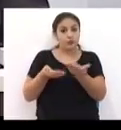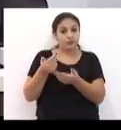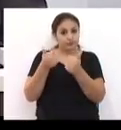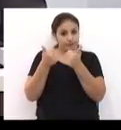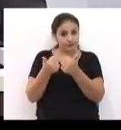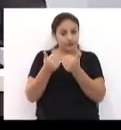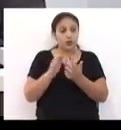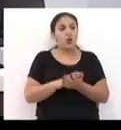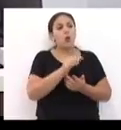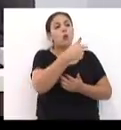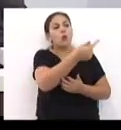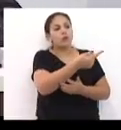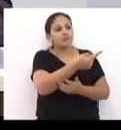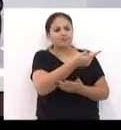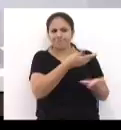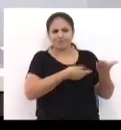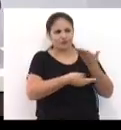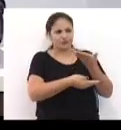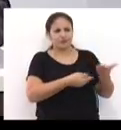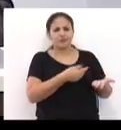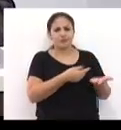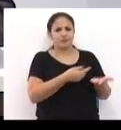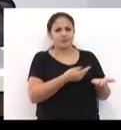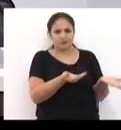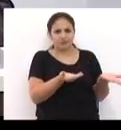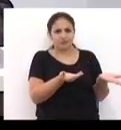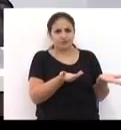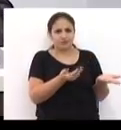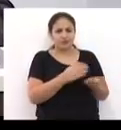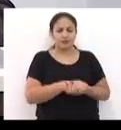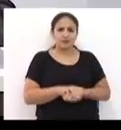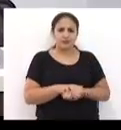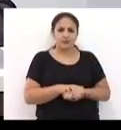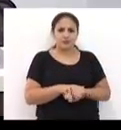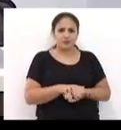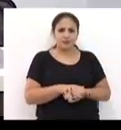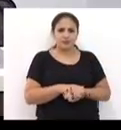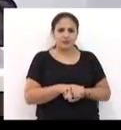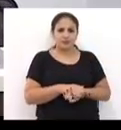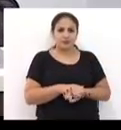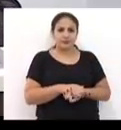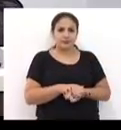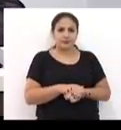beneficiados, outros não serão beneficiados.